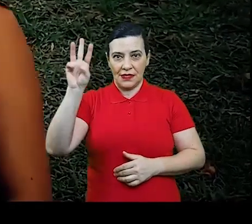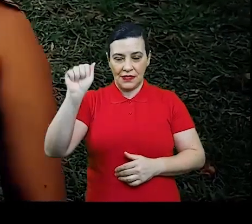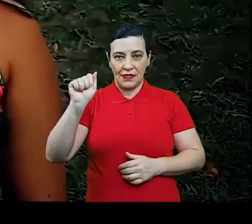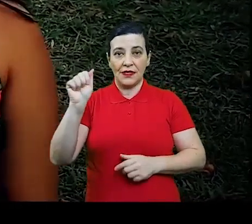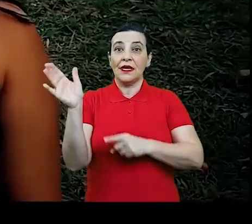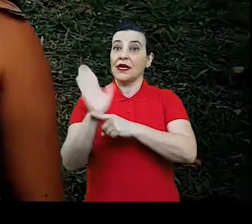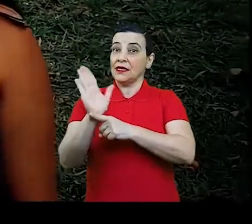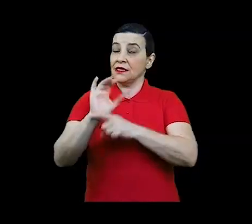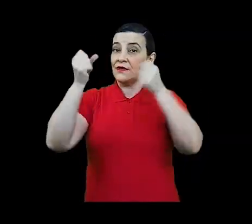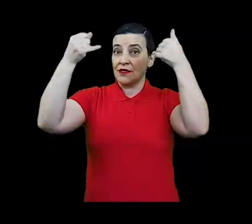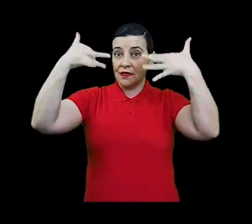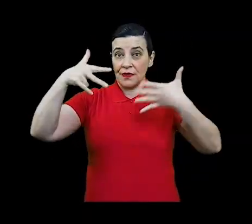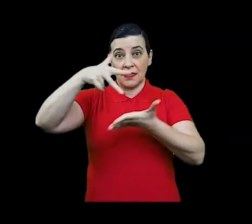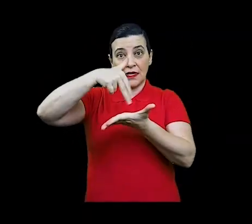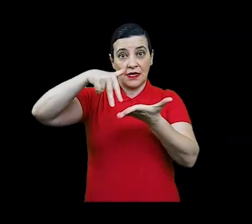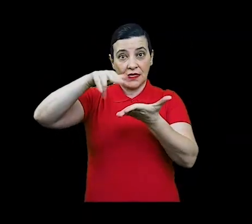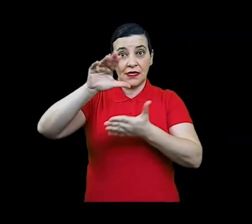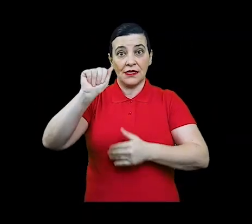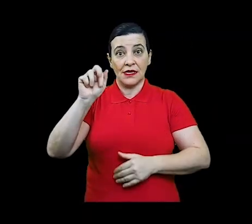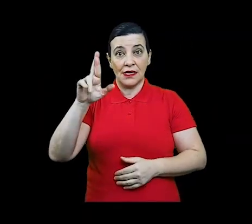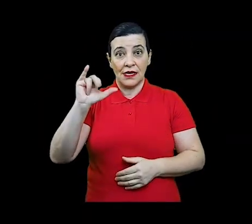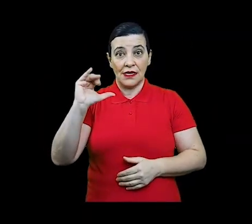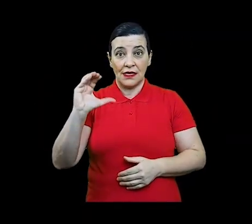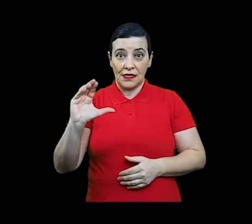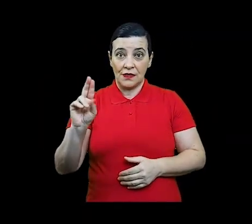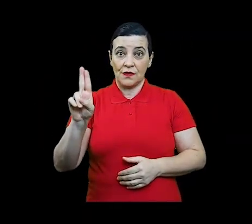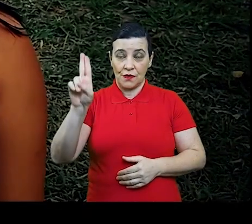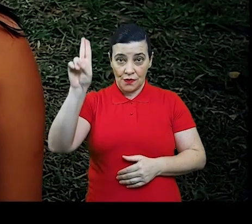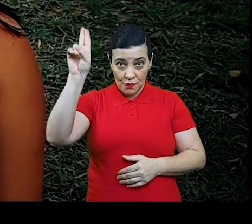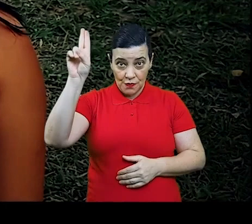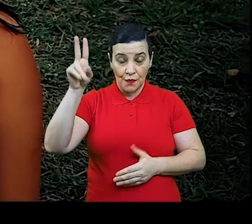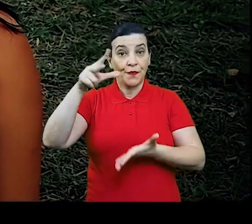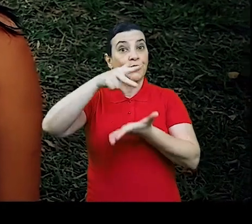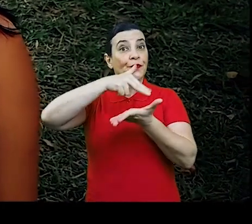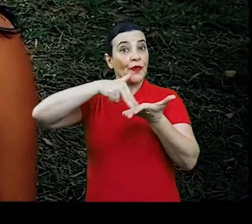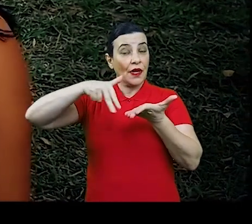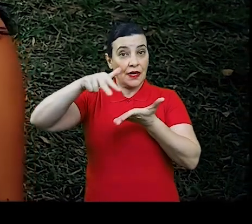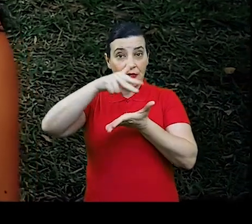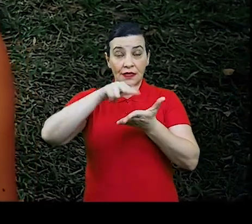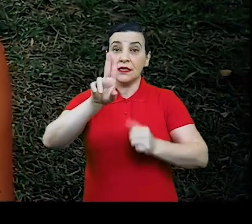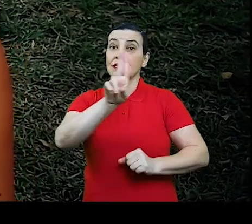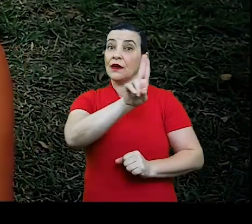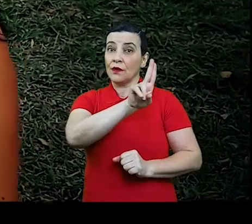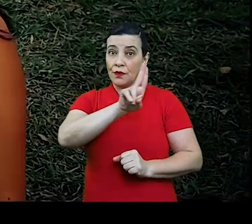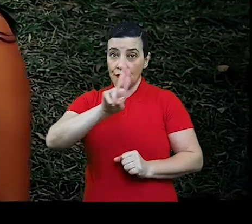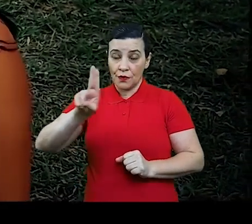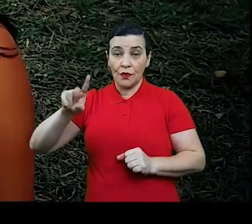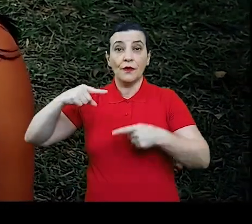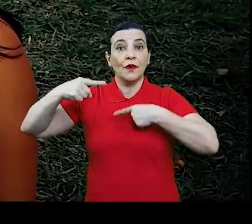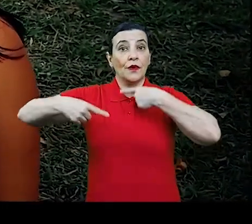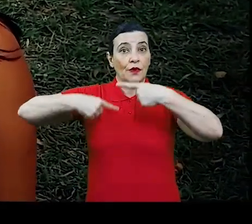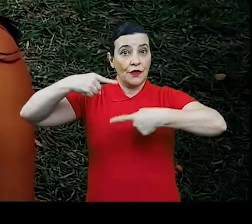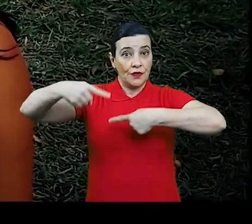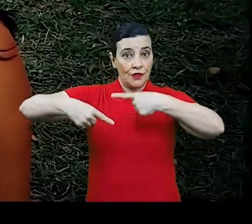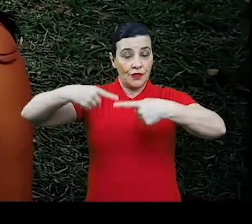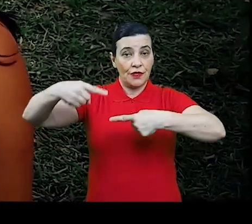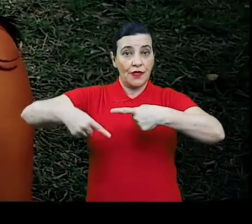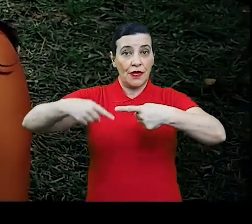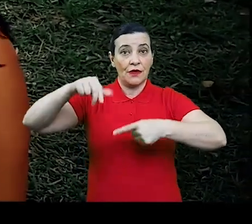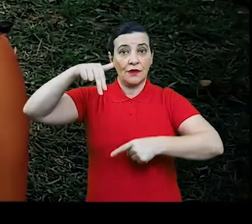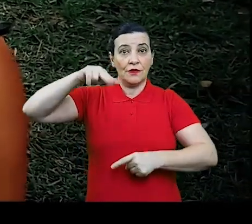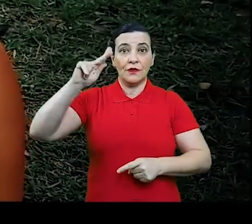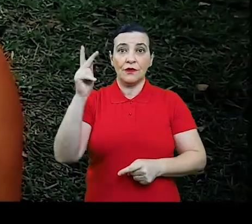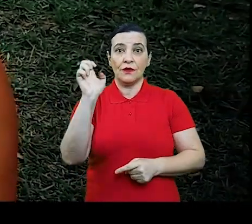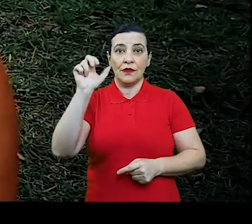falar sobre a dança do Carriçu, que a dança do Carriçu é o nome, ele é original do Iengatu,